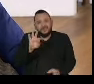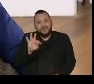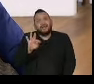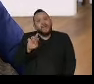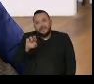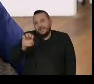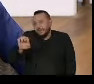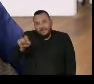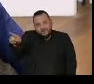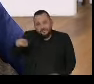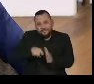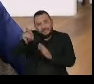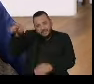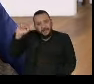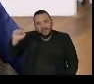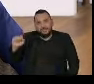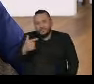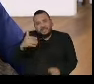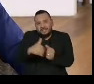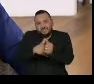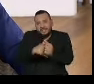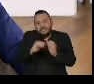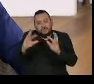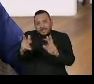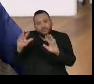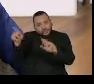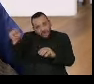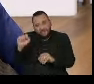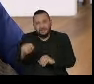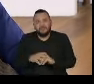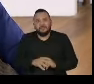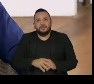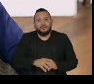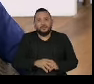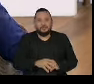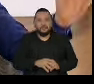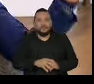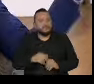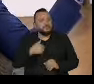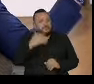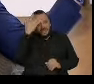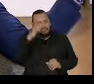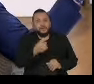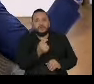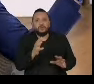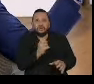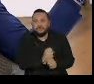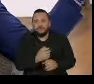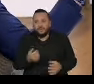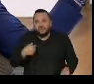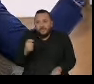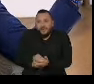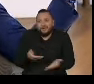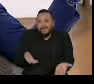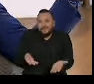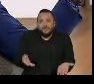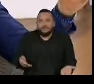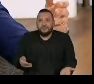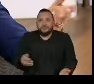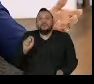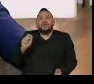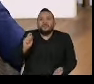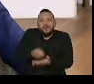não. Pode olhar lá, só pegar lá. Pedro, tem a defesa, tem tudo. Tem a gente é que o senhor não sabia nem o valor total. Não, mas aí o que eu paguei até hoje, a pergunta dela é